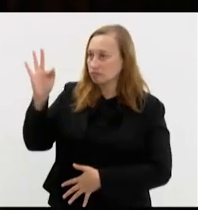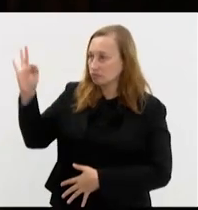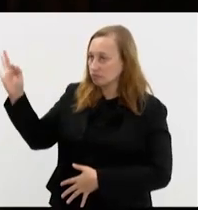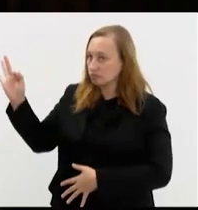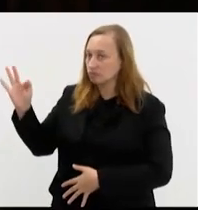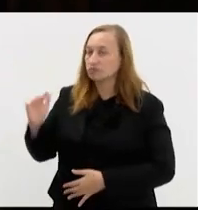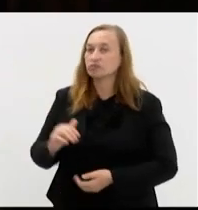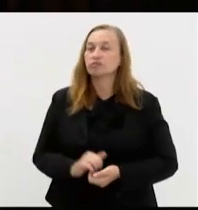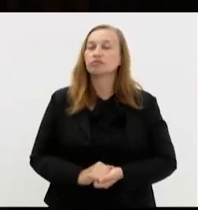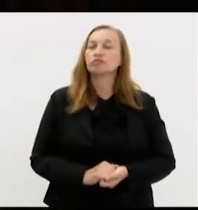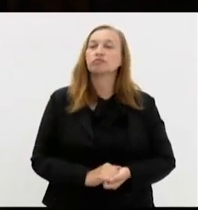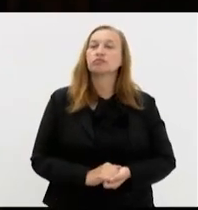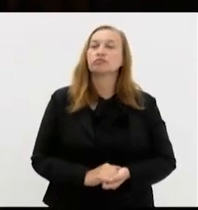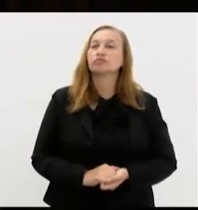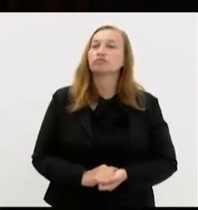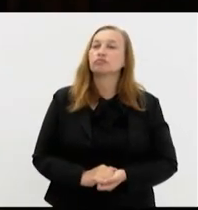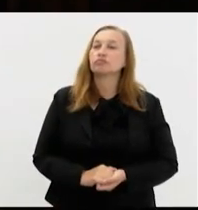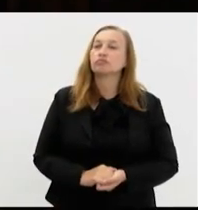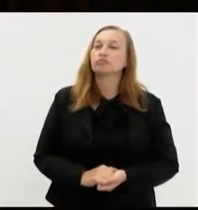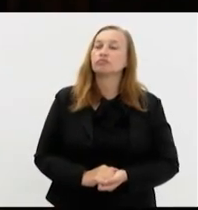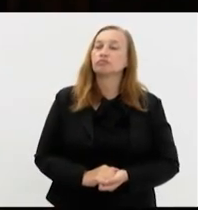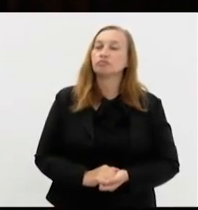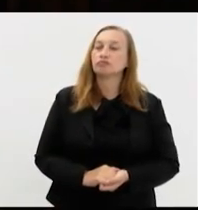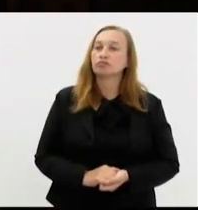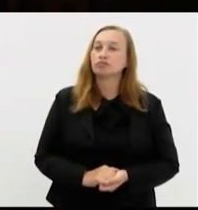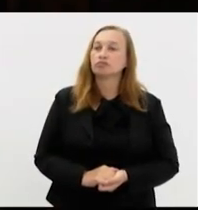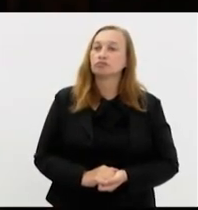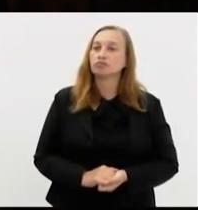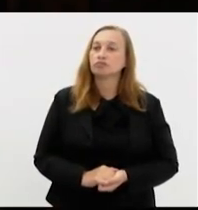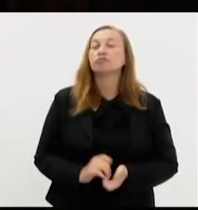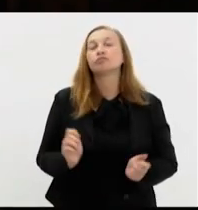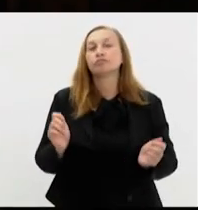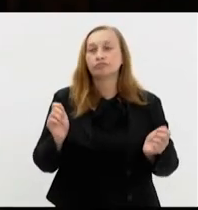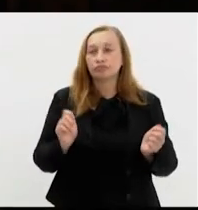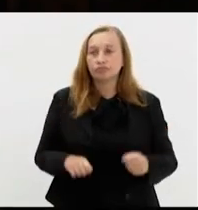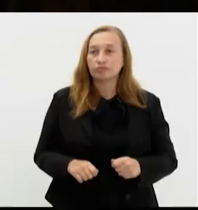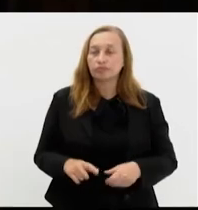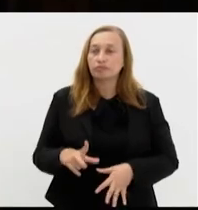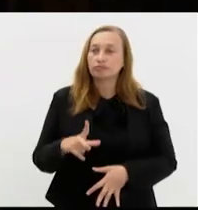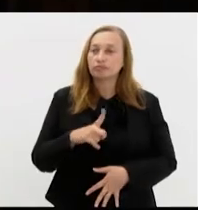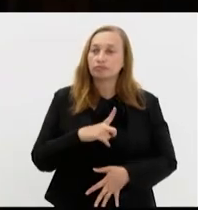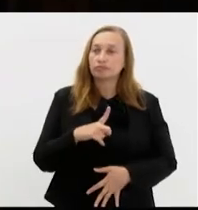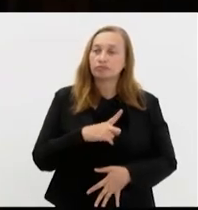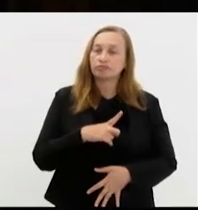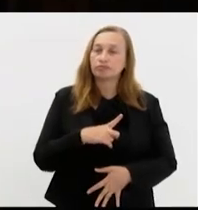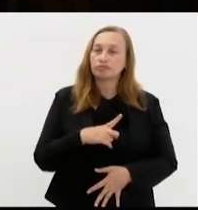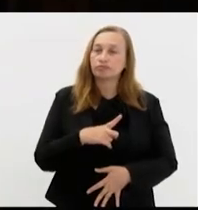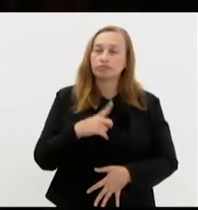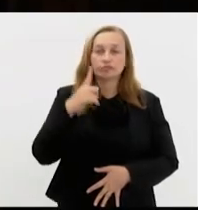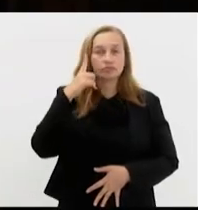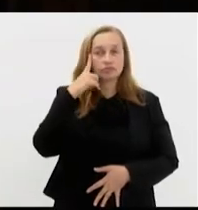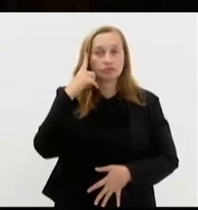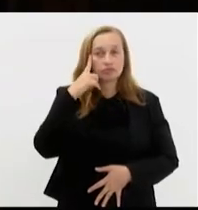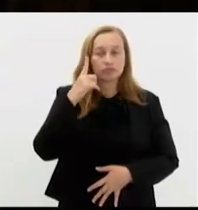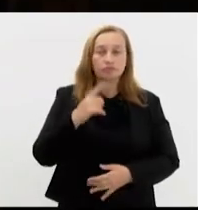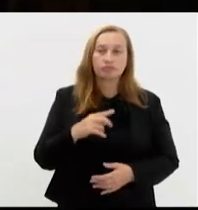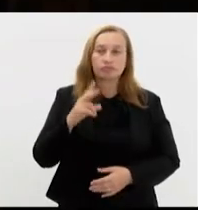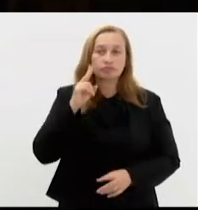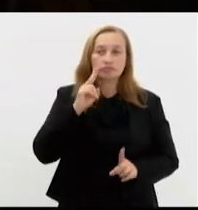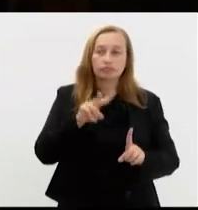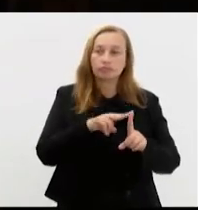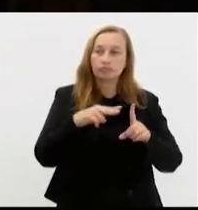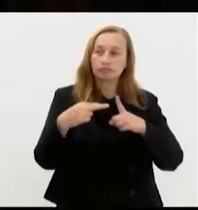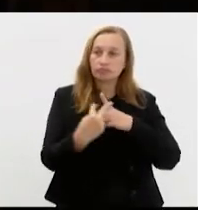regionais federais isso nos dá a possibilidade de termos perspectivas e visões